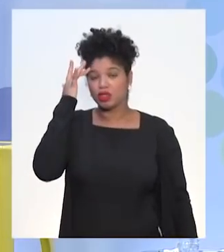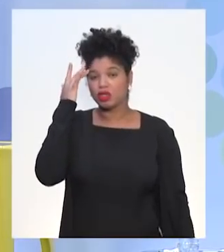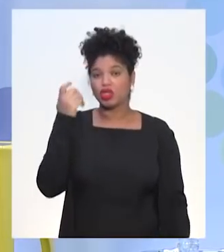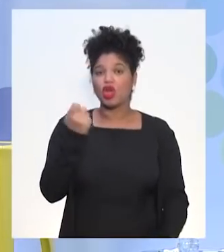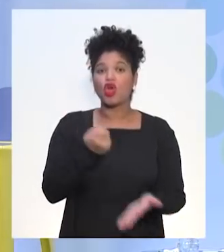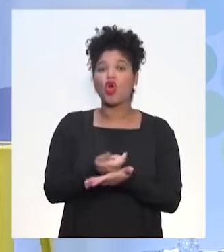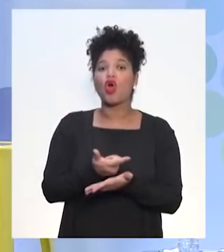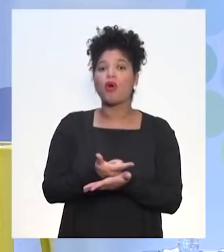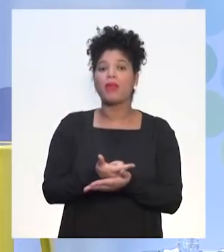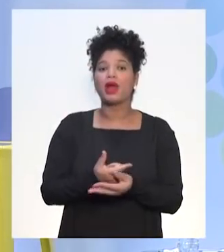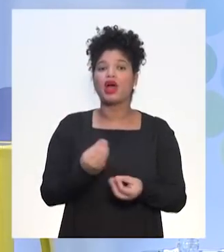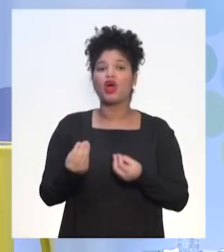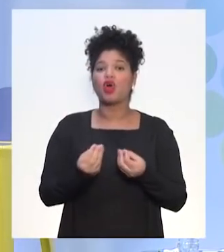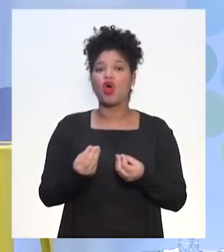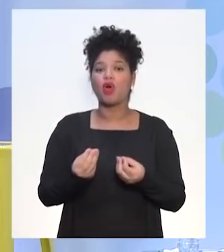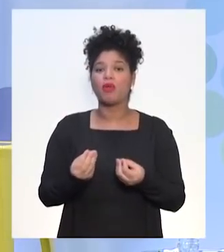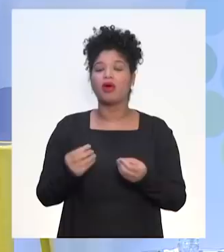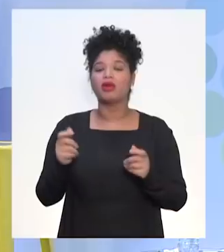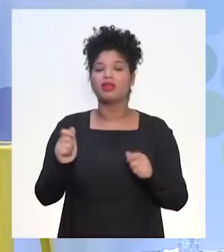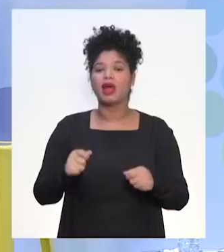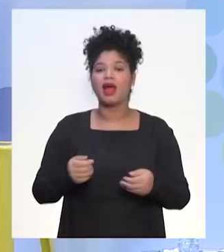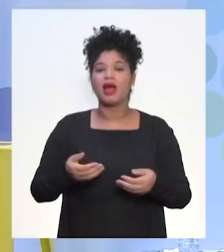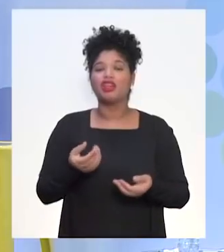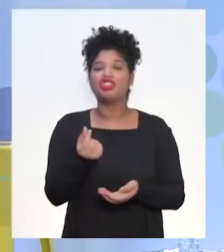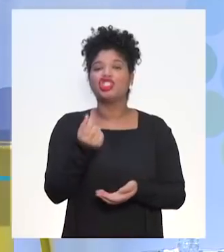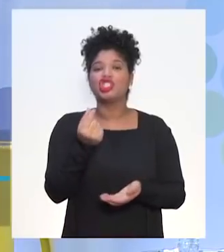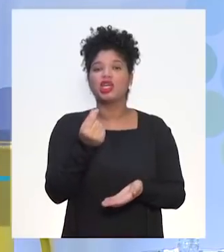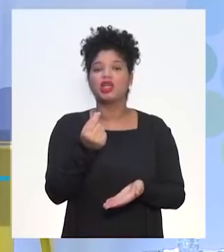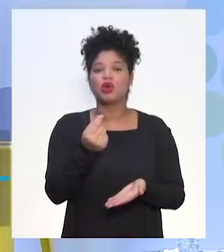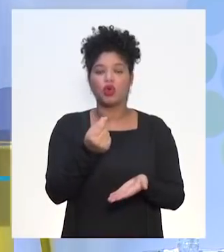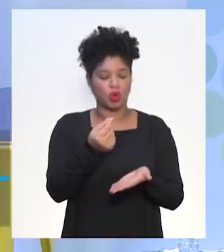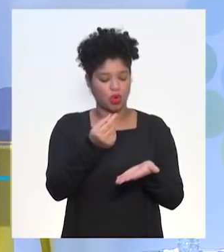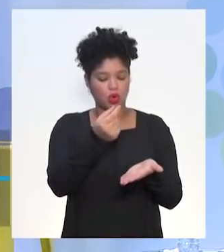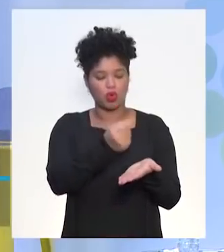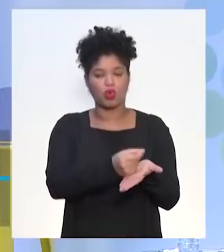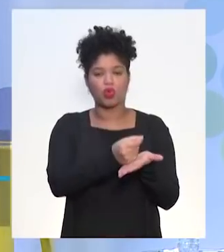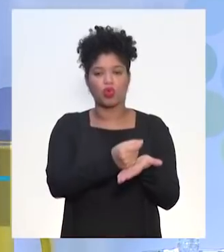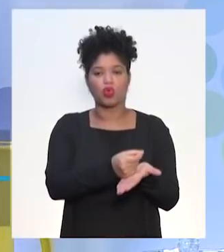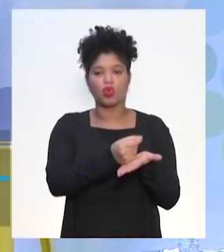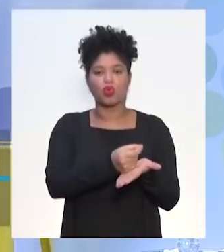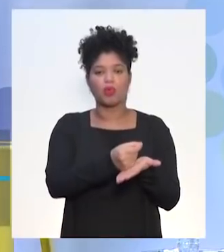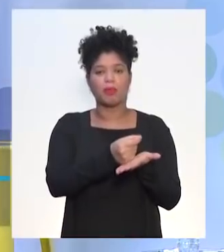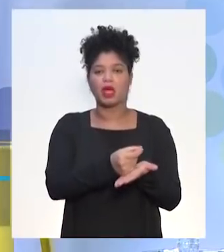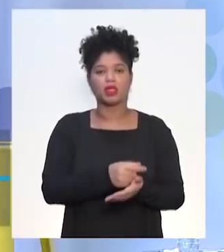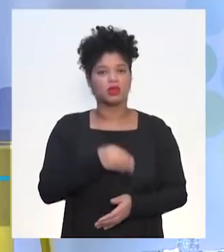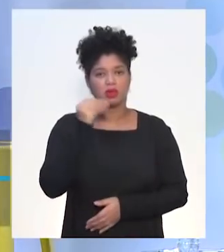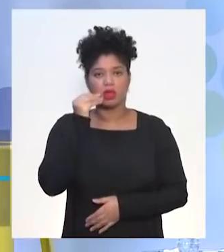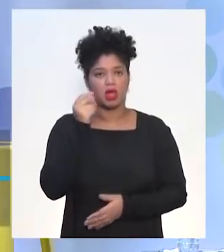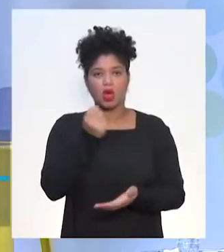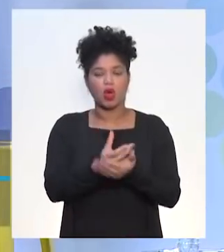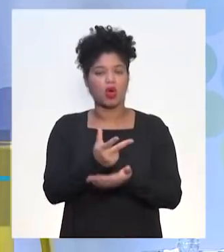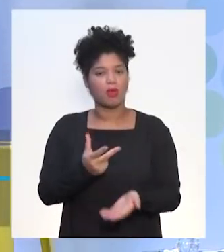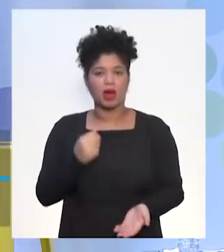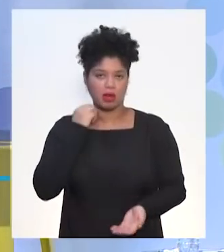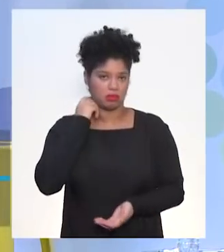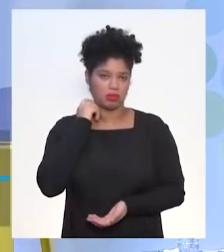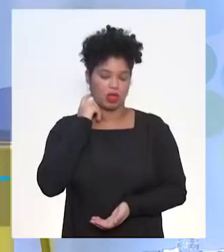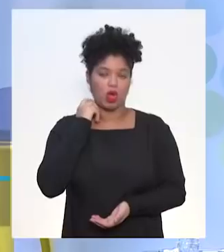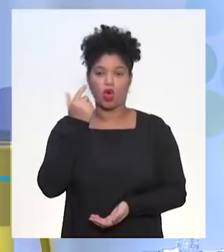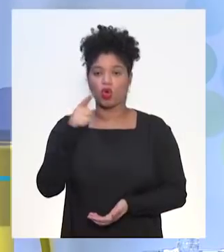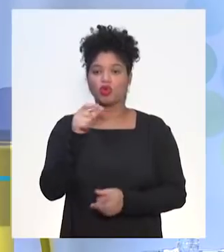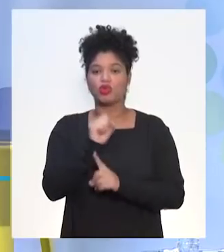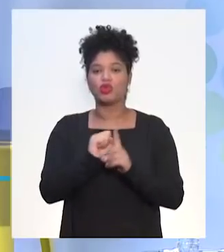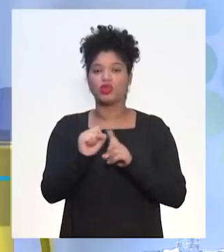bens pesando as cédulas, de tão desvalorizada que era a moeda no período. Do ponto de vista social,